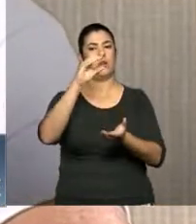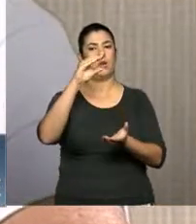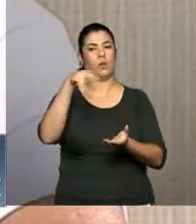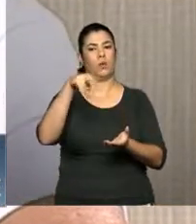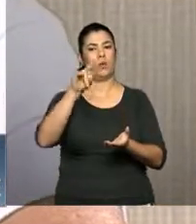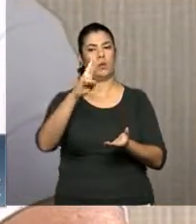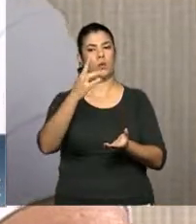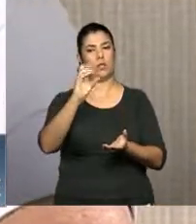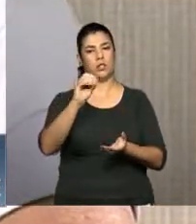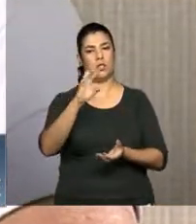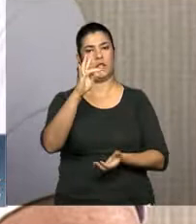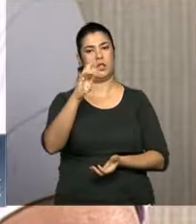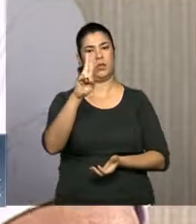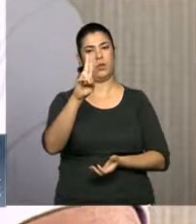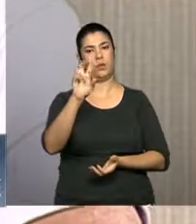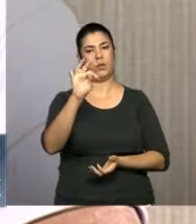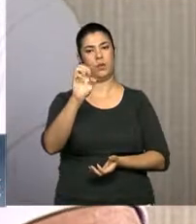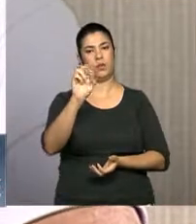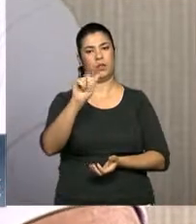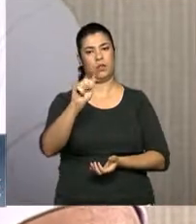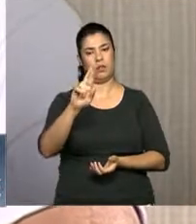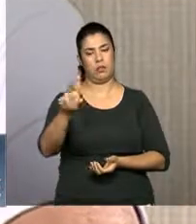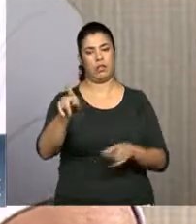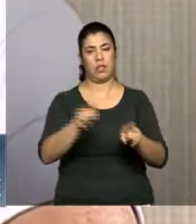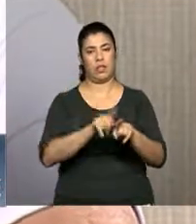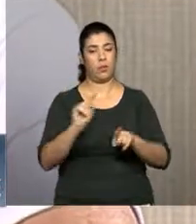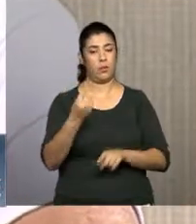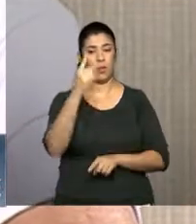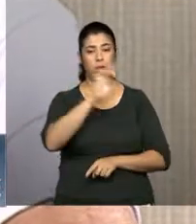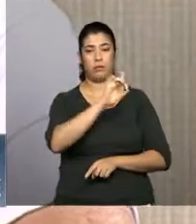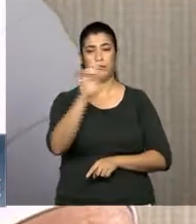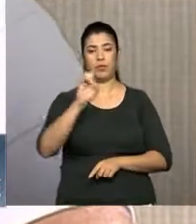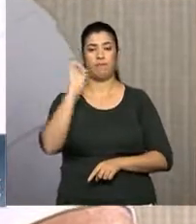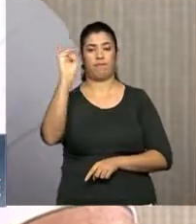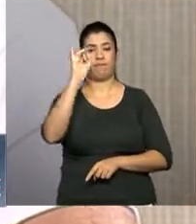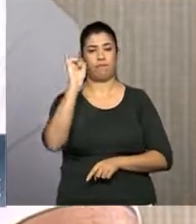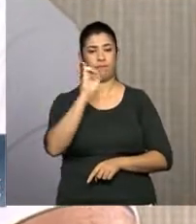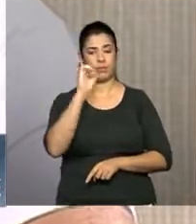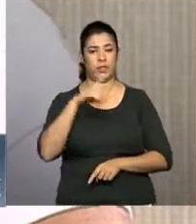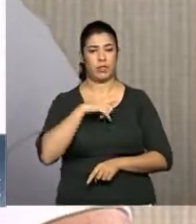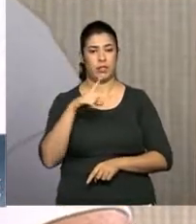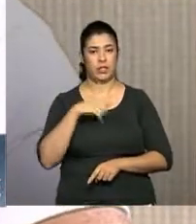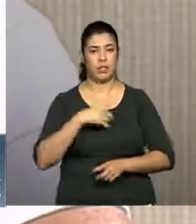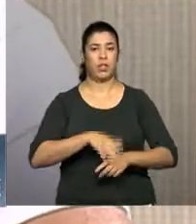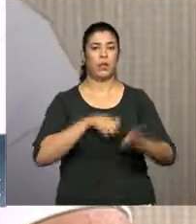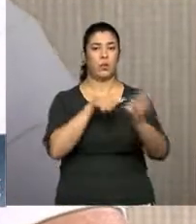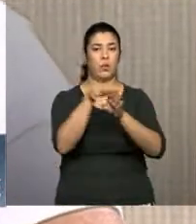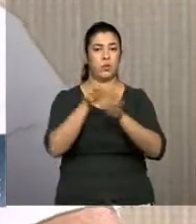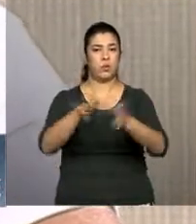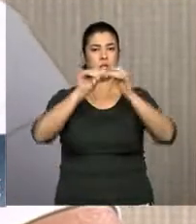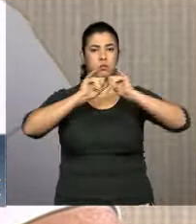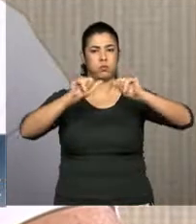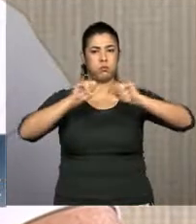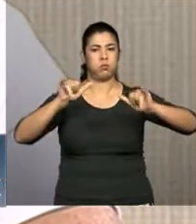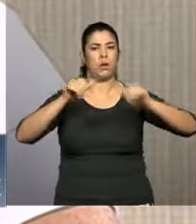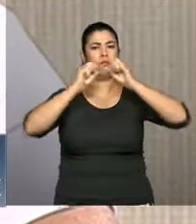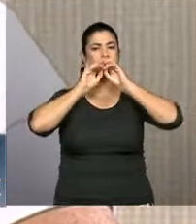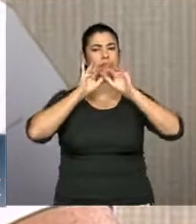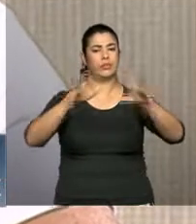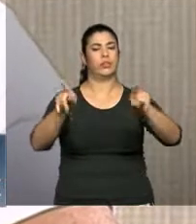dia o que também vai nos dar a oportunidade de campanha de mobilização de orientação e de